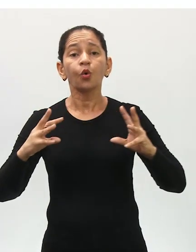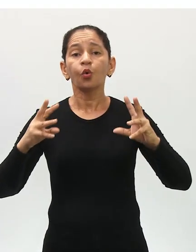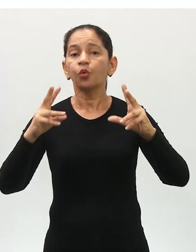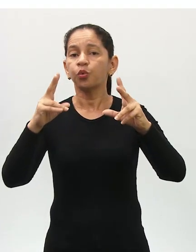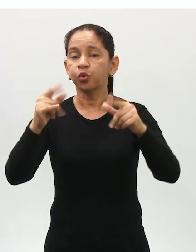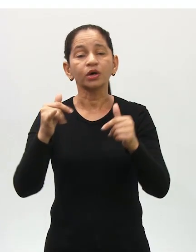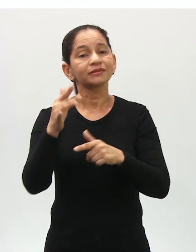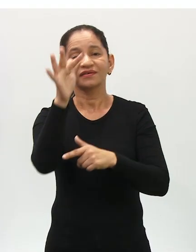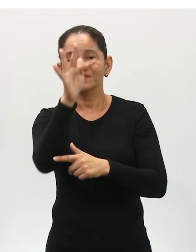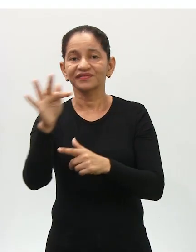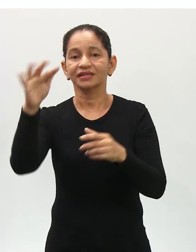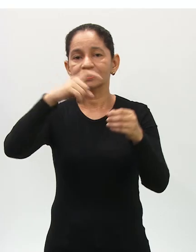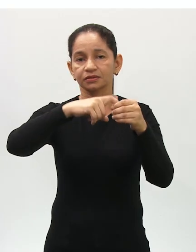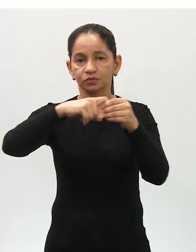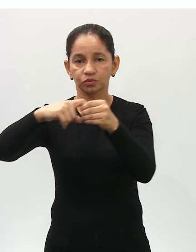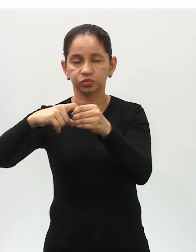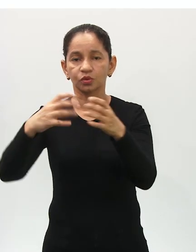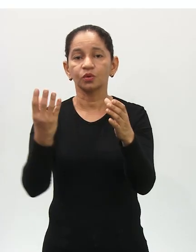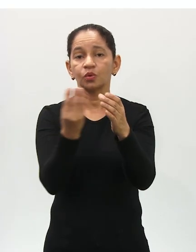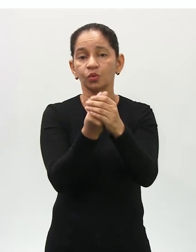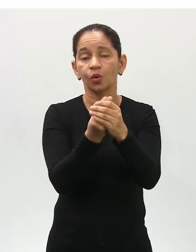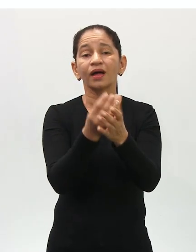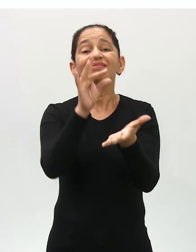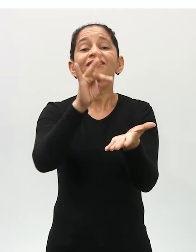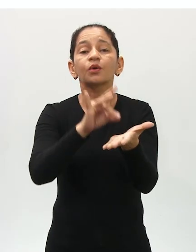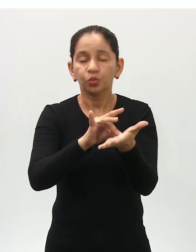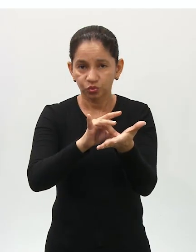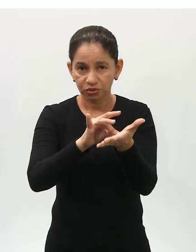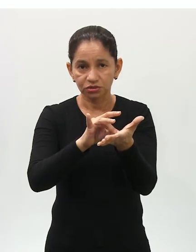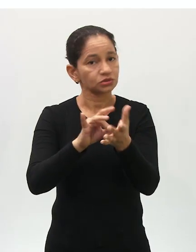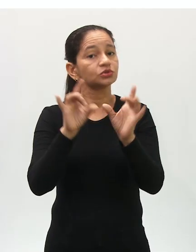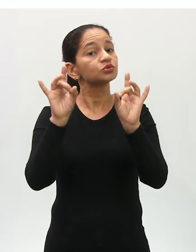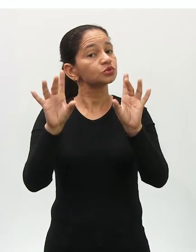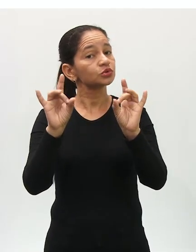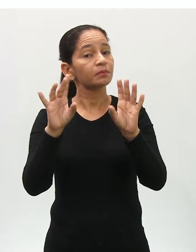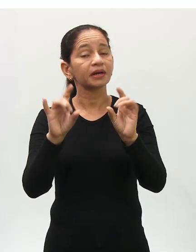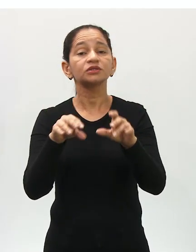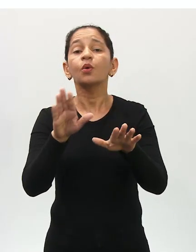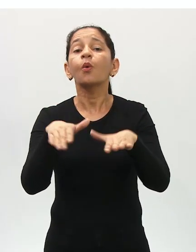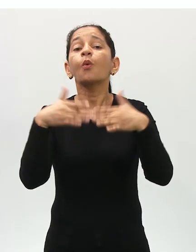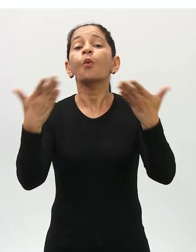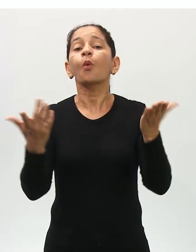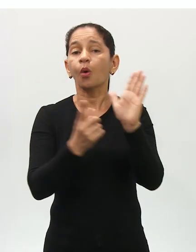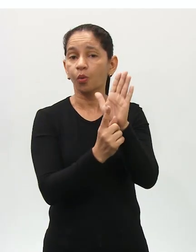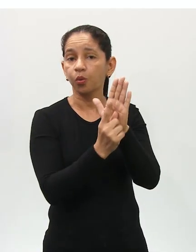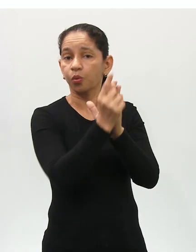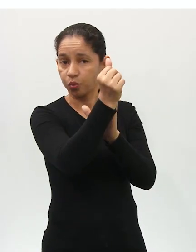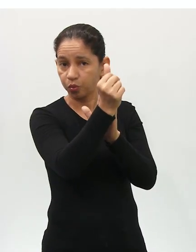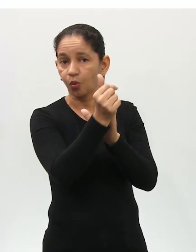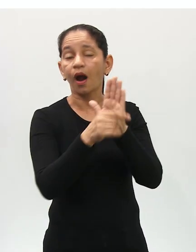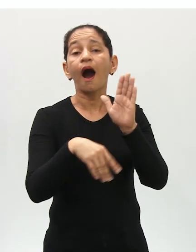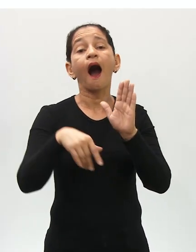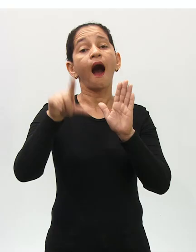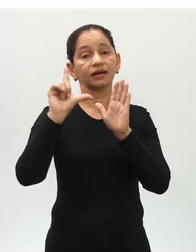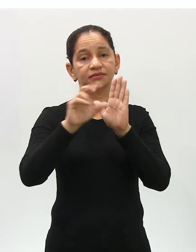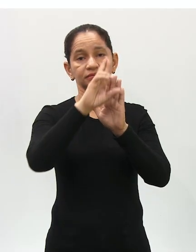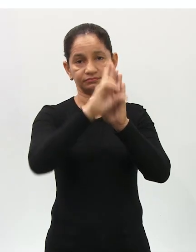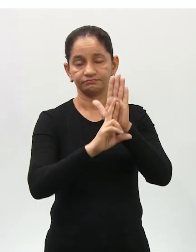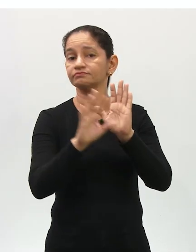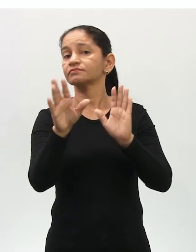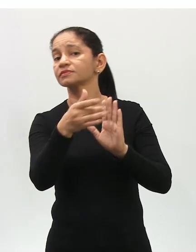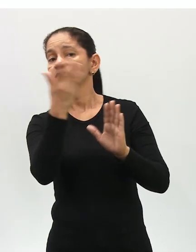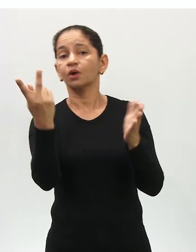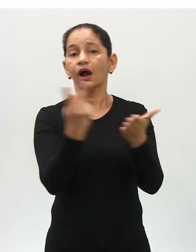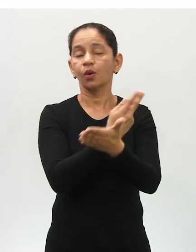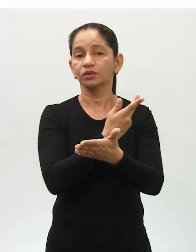os entes da federação e visa identificar a origem do recurso segundo o fator gerador de receita, o acontecimento real